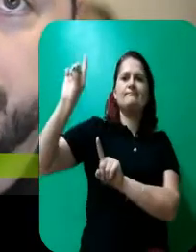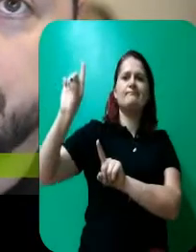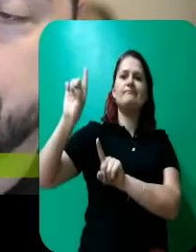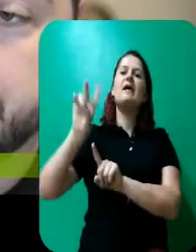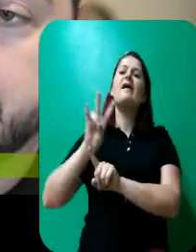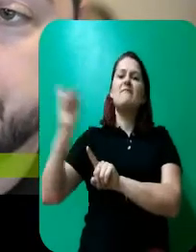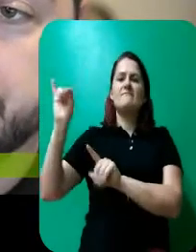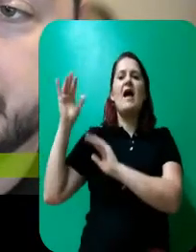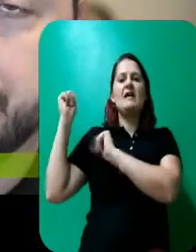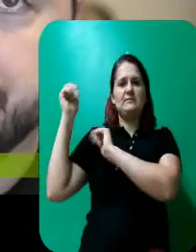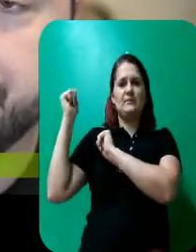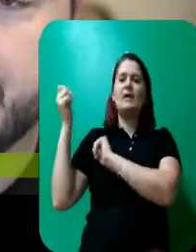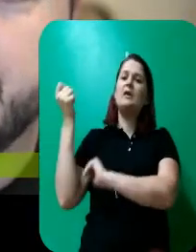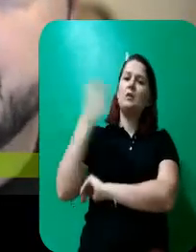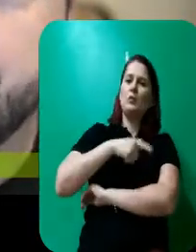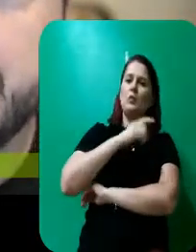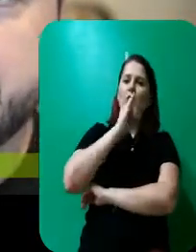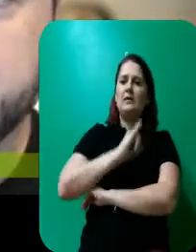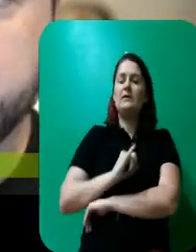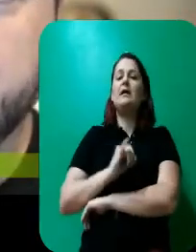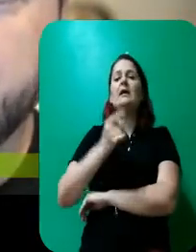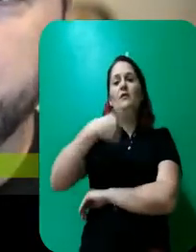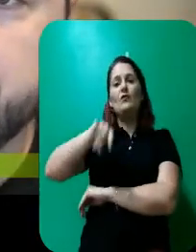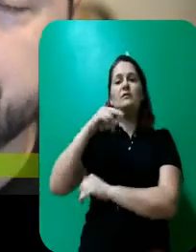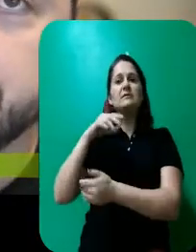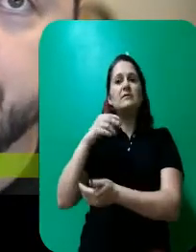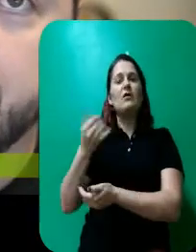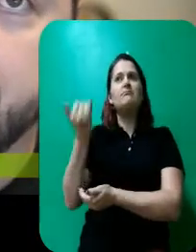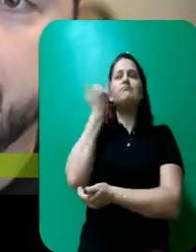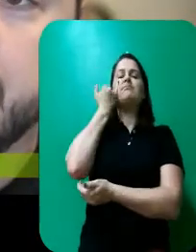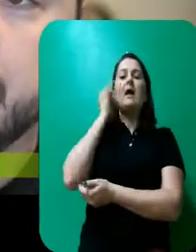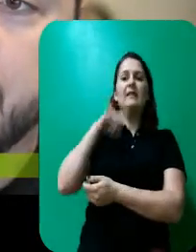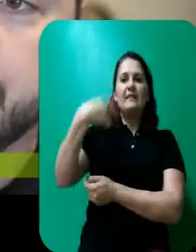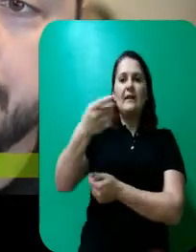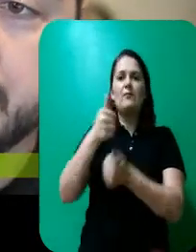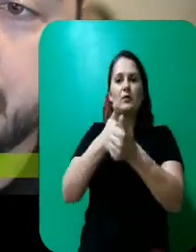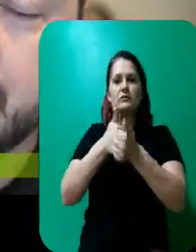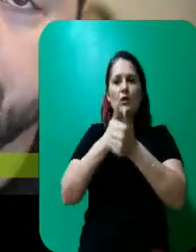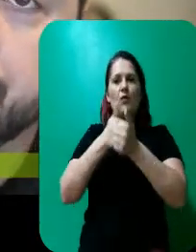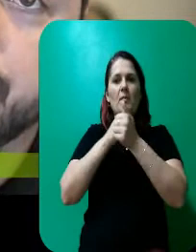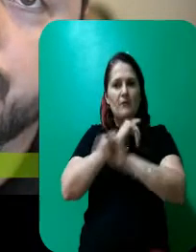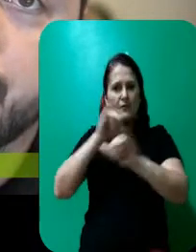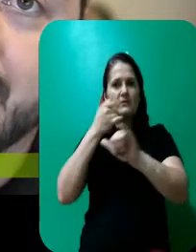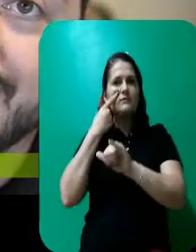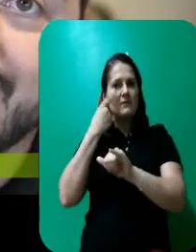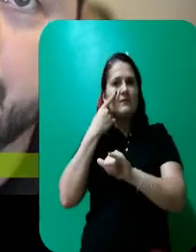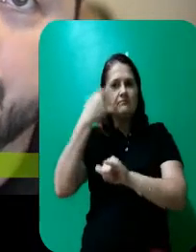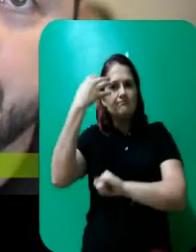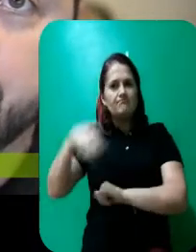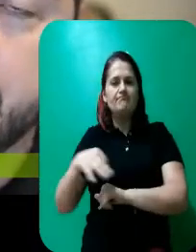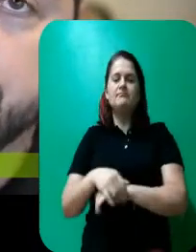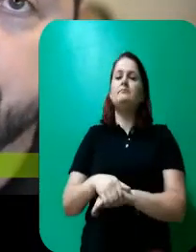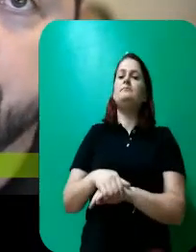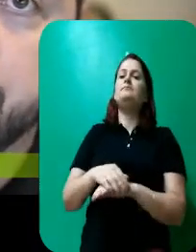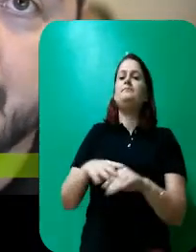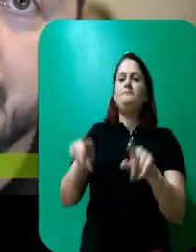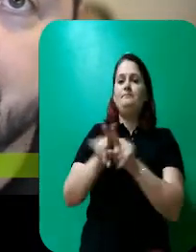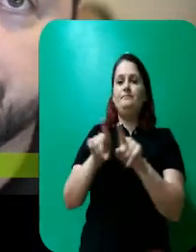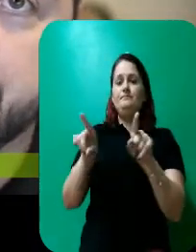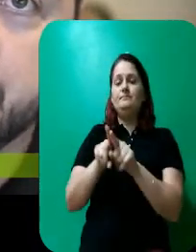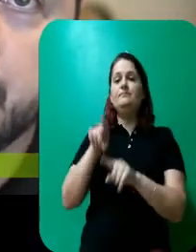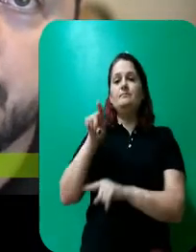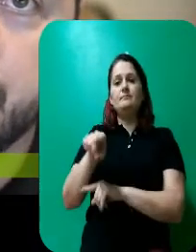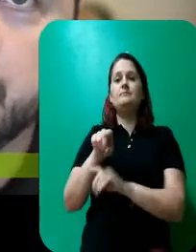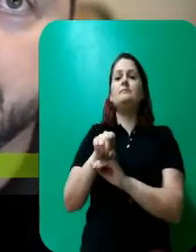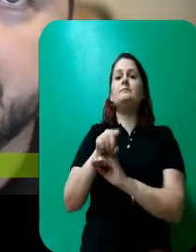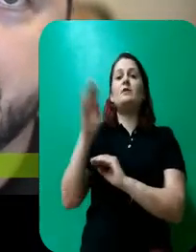só acompanhar os números depois para saber. E o Brasil, que começou devagar, está crescendo em um ritmo mais